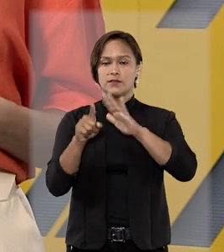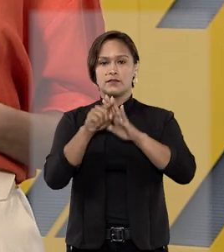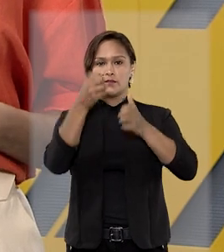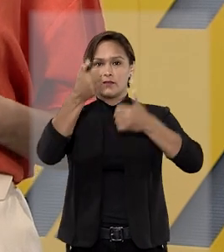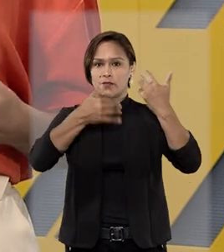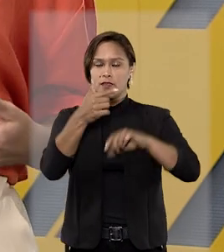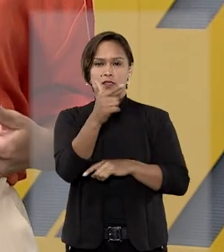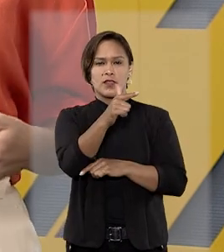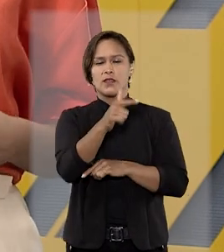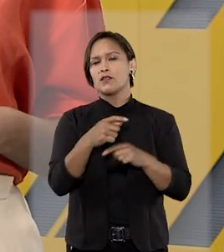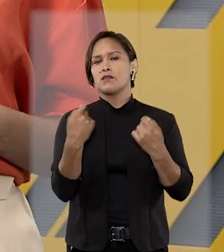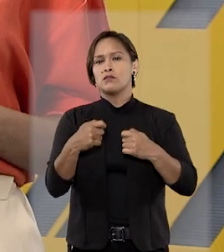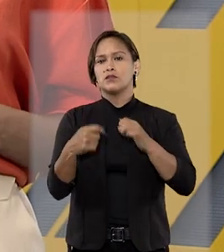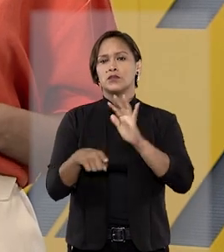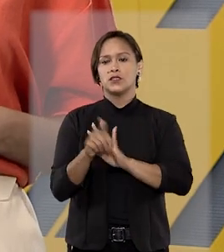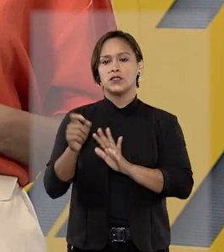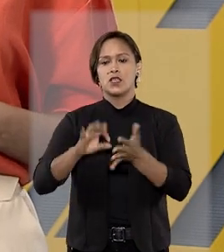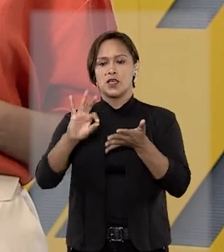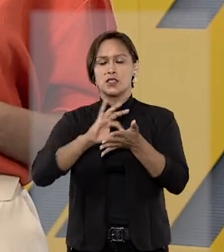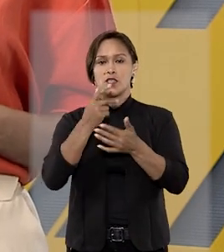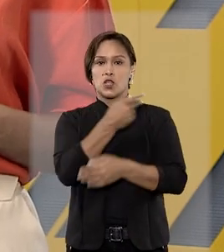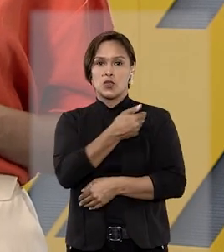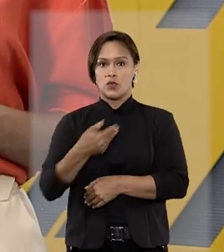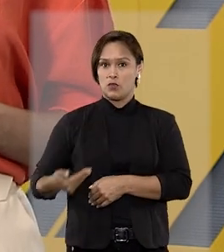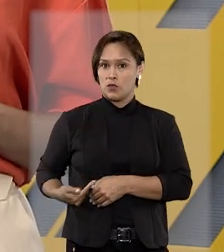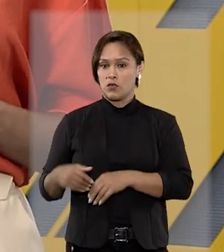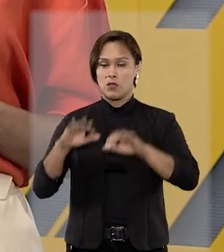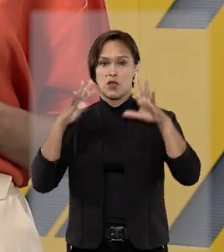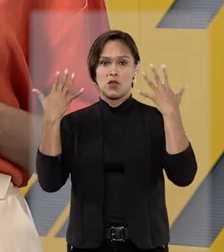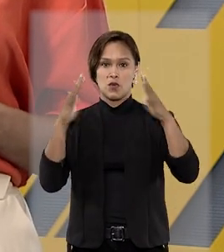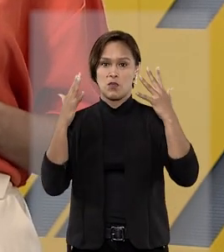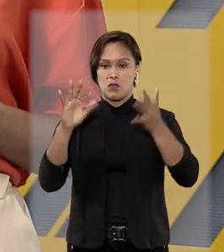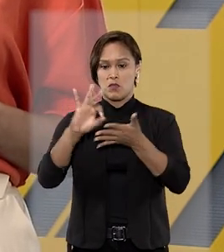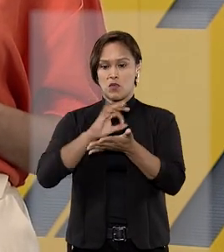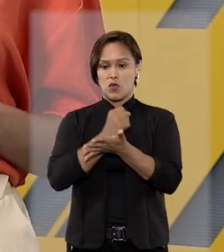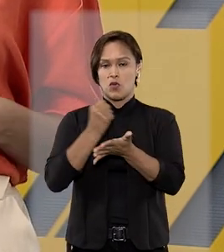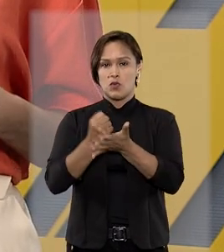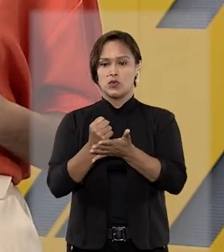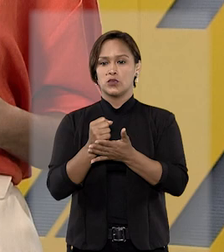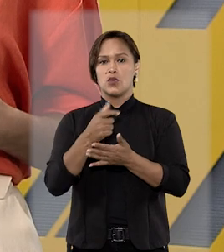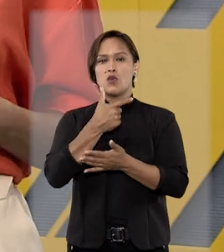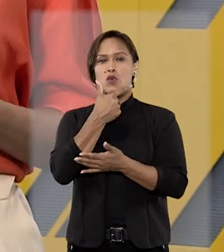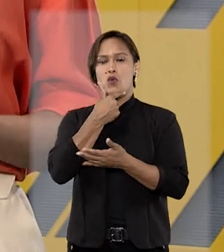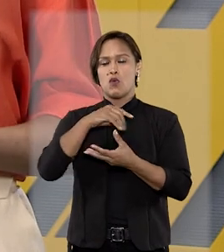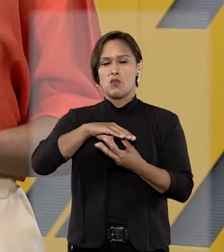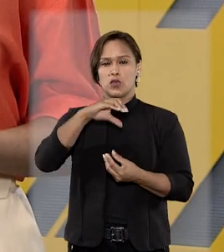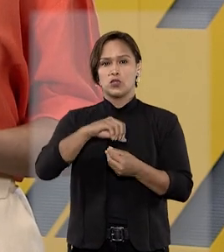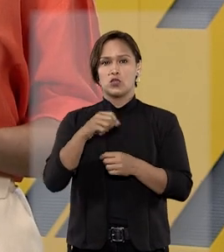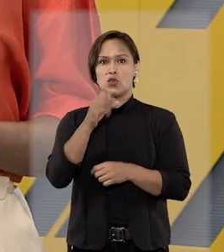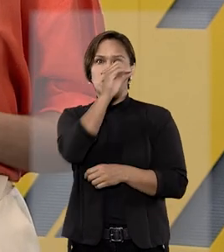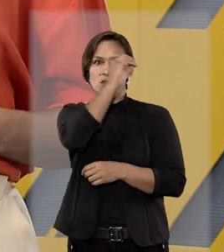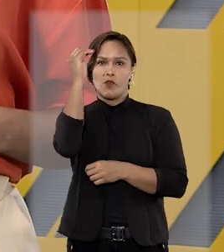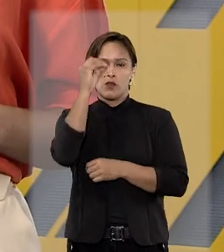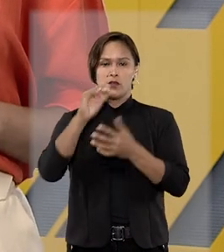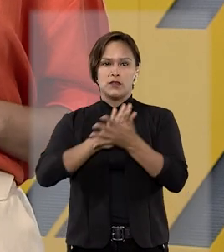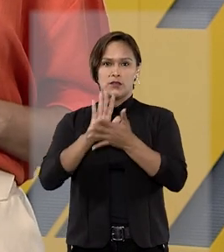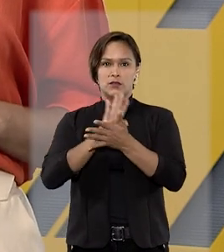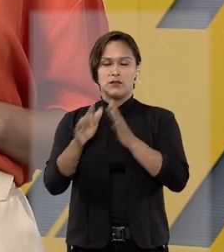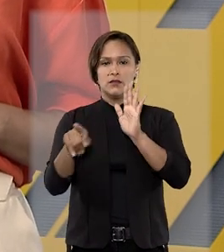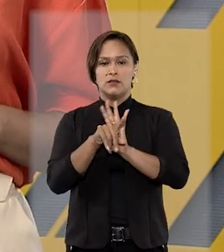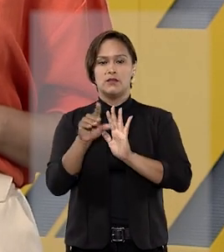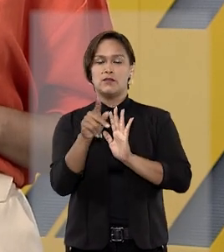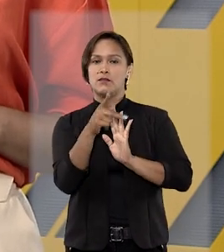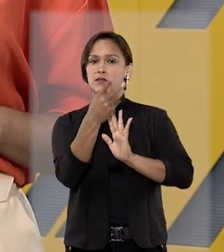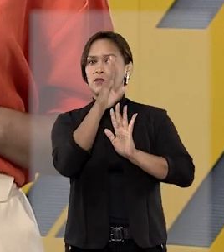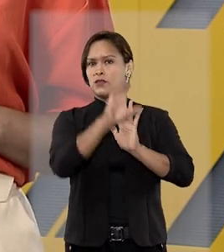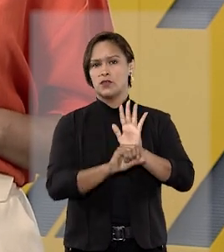que alegou que não haveria necessidade de escritura pública para a celebração de contratos com idoso analfabeto. Ao negar